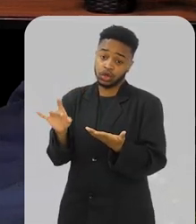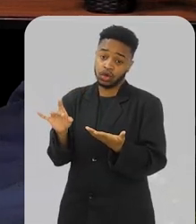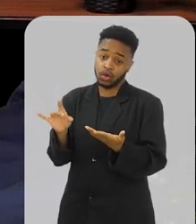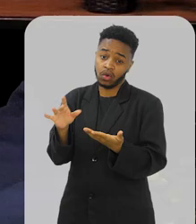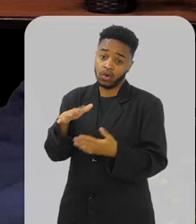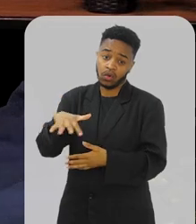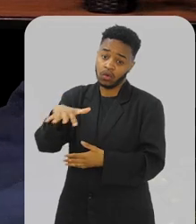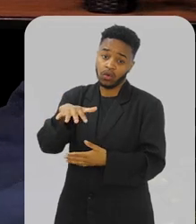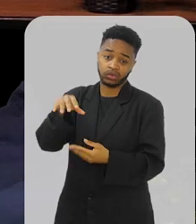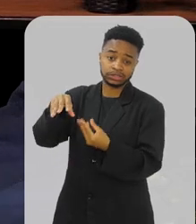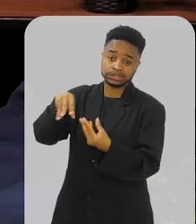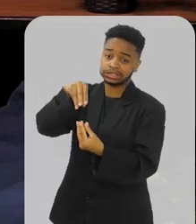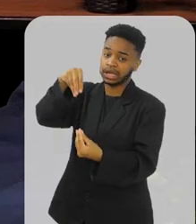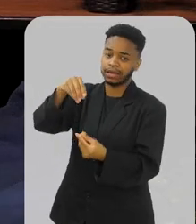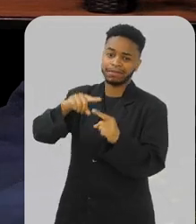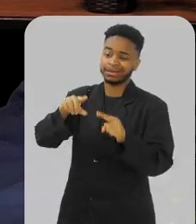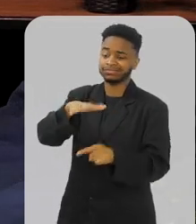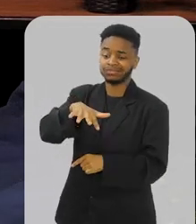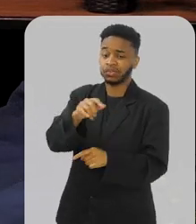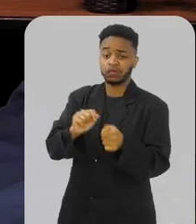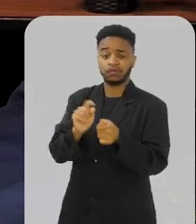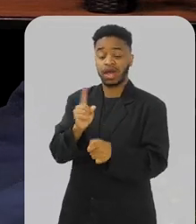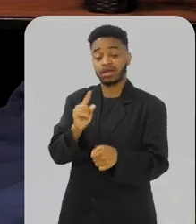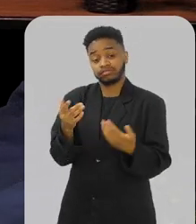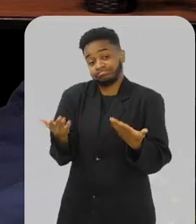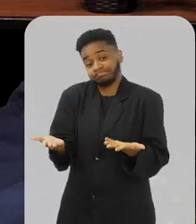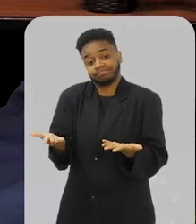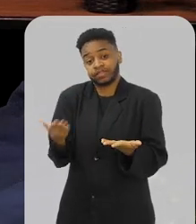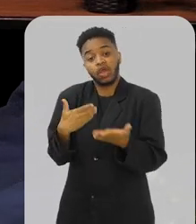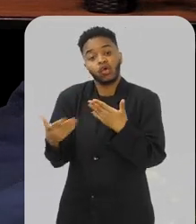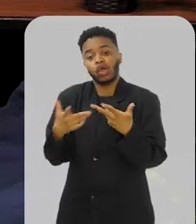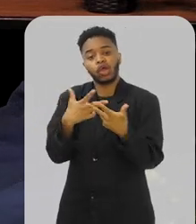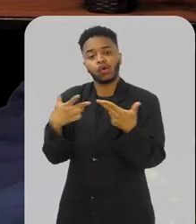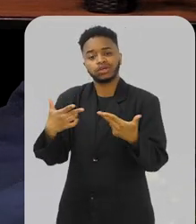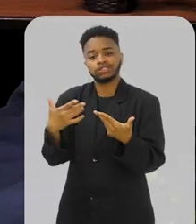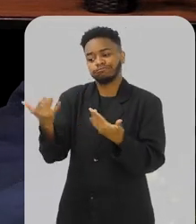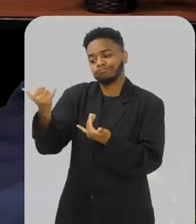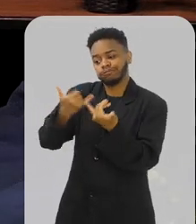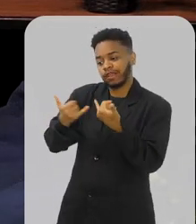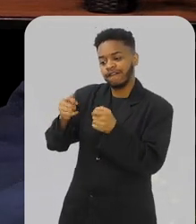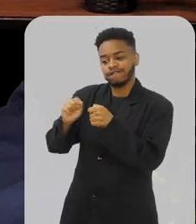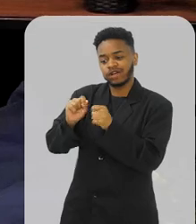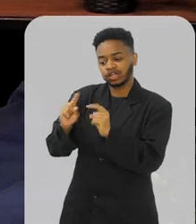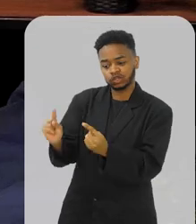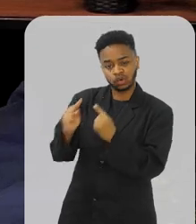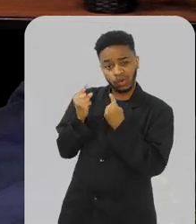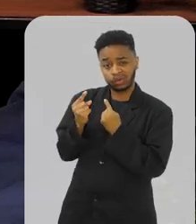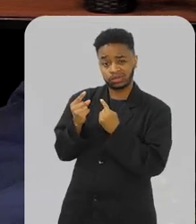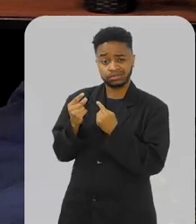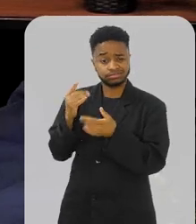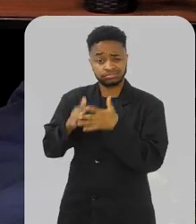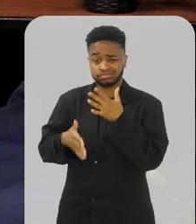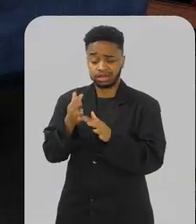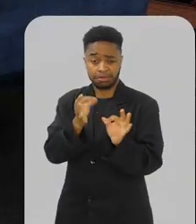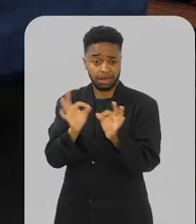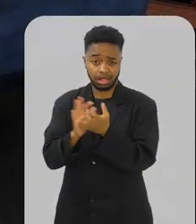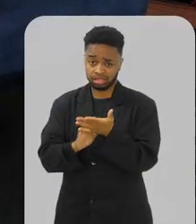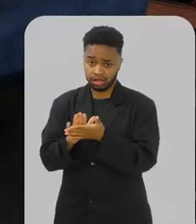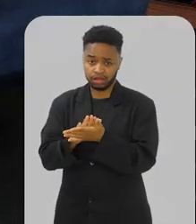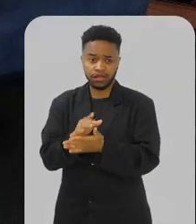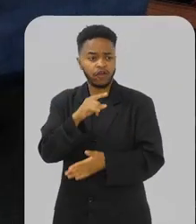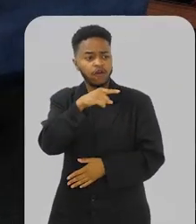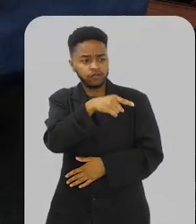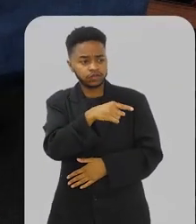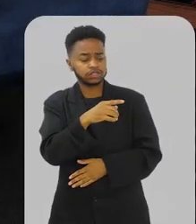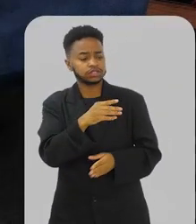o sagrado. E isso eles não fazem. Então, qualquer coisa que a pessoa me faz, não me afeta. Mas você chegou a despachar